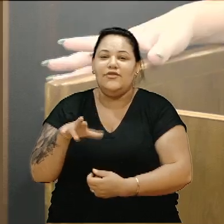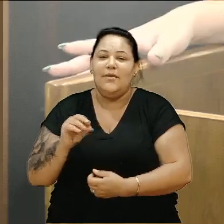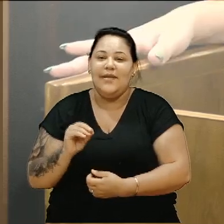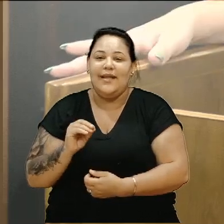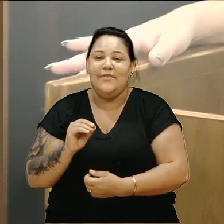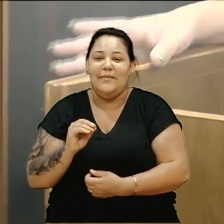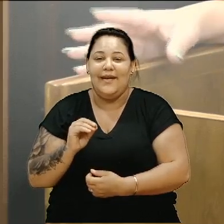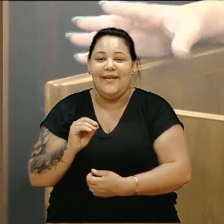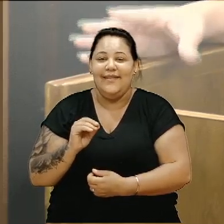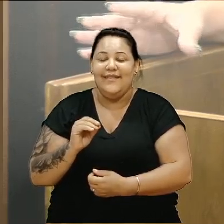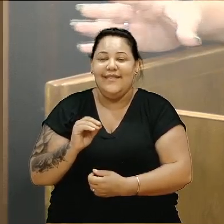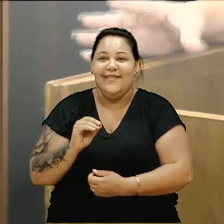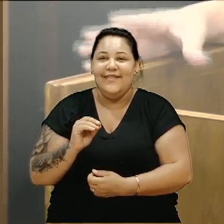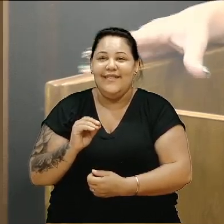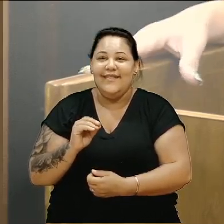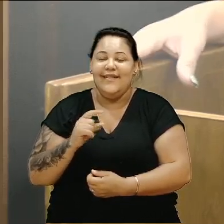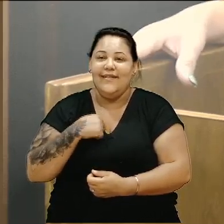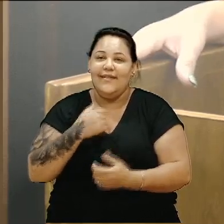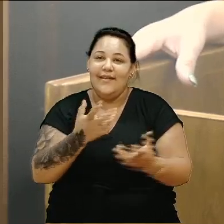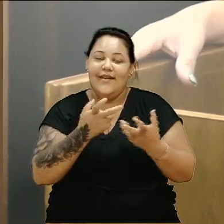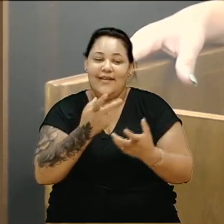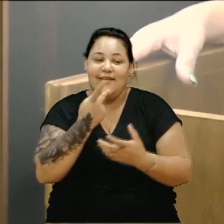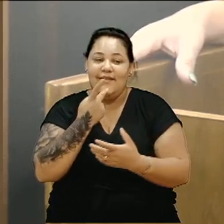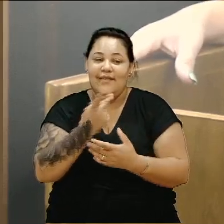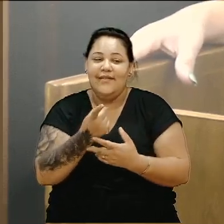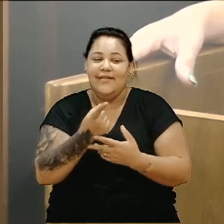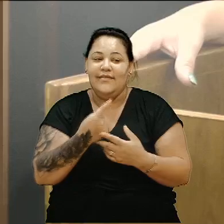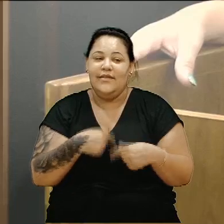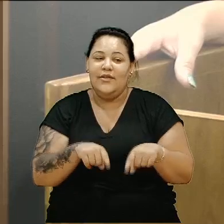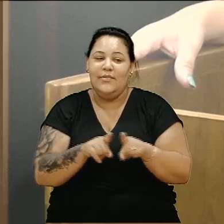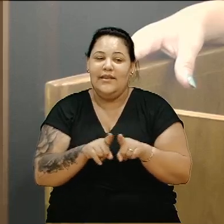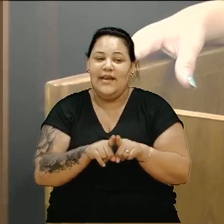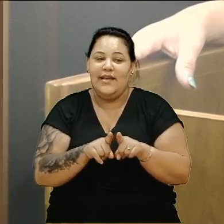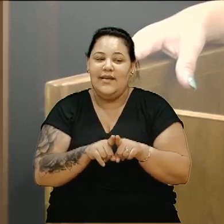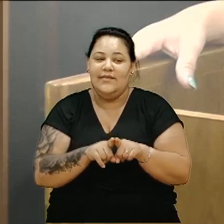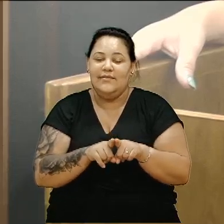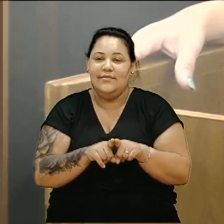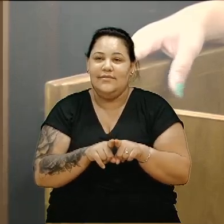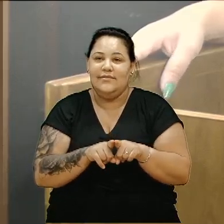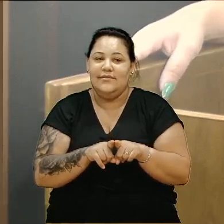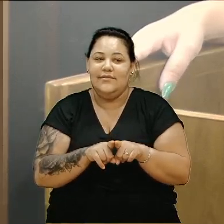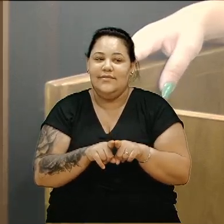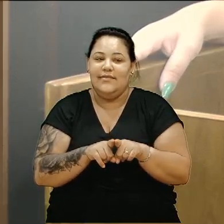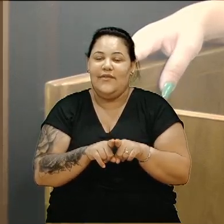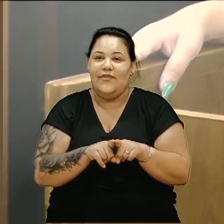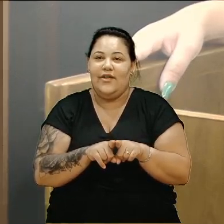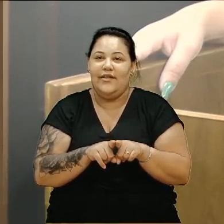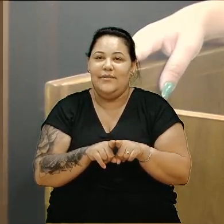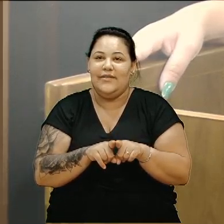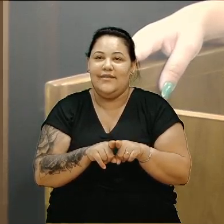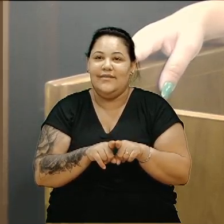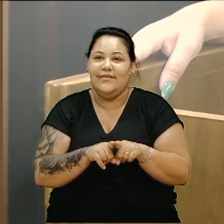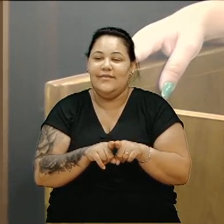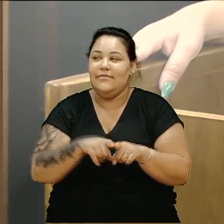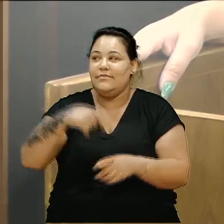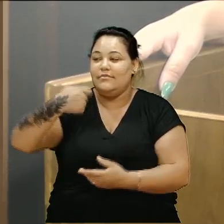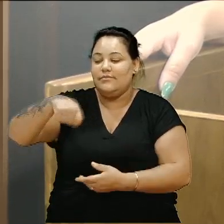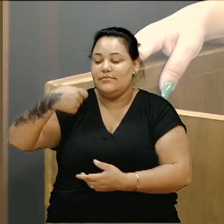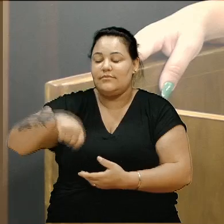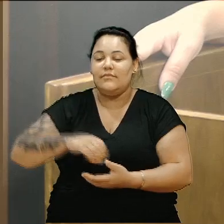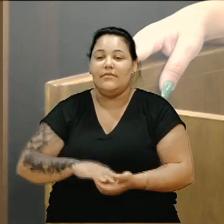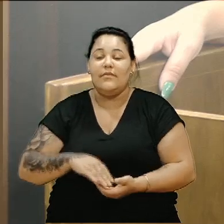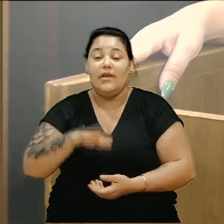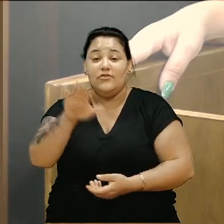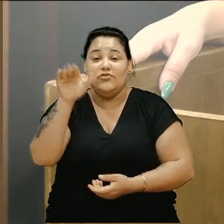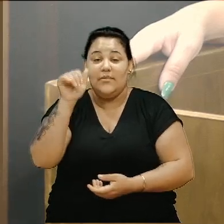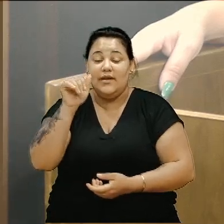quero dizer que a gente também foi para os bairros para verificar as necessidades. Então, a gente foi chamada no